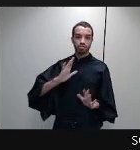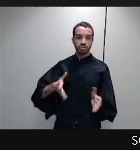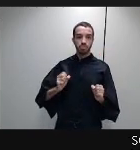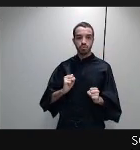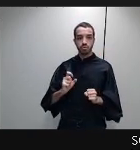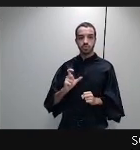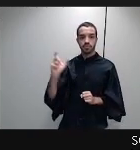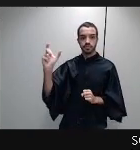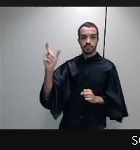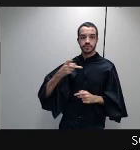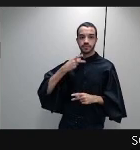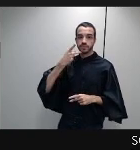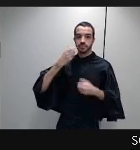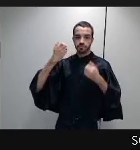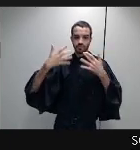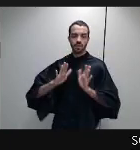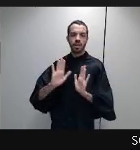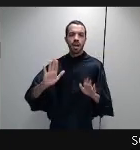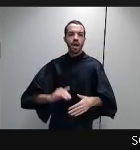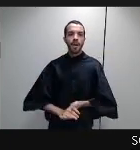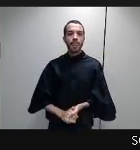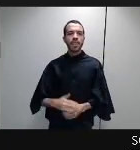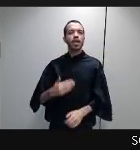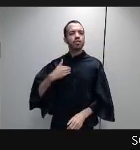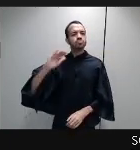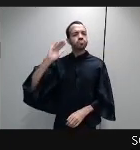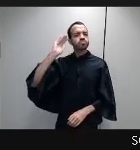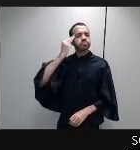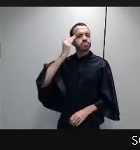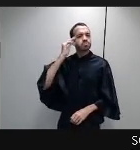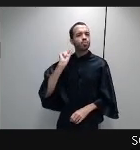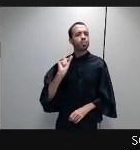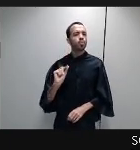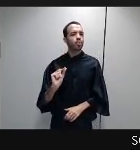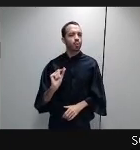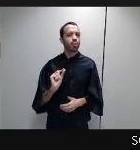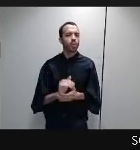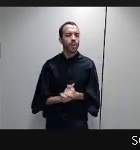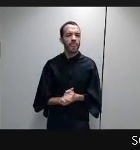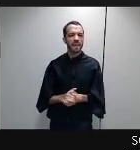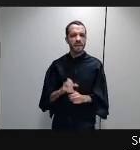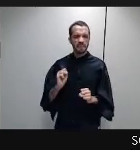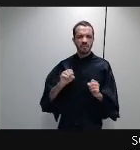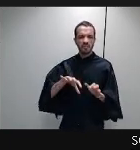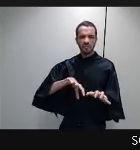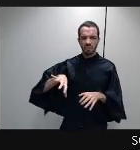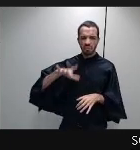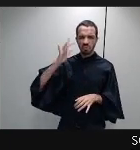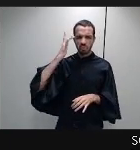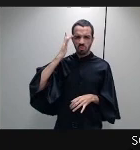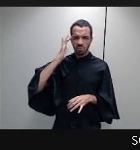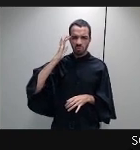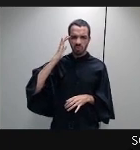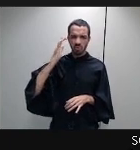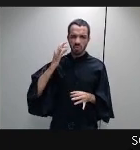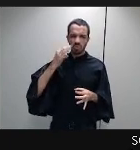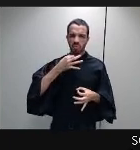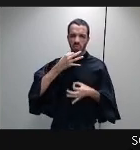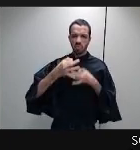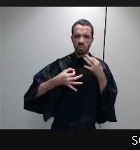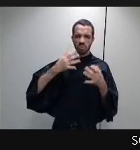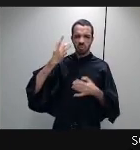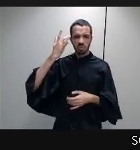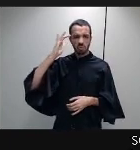Ah eu entendi o seguinte que parece fora de dúvida aqui a mercadoria álcool